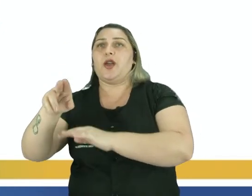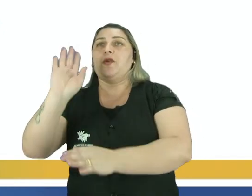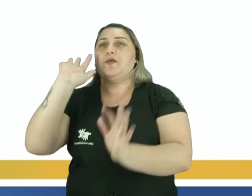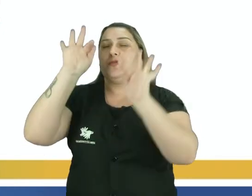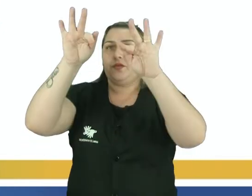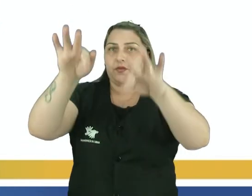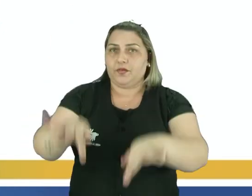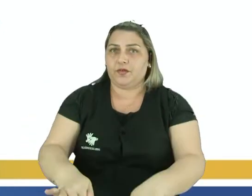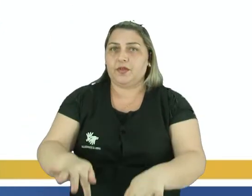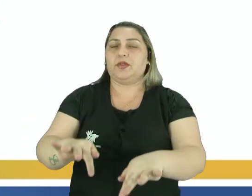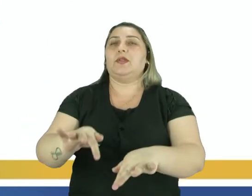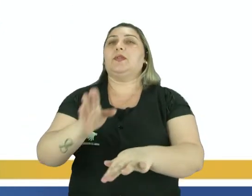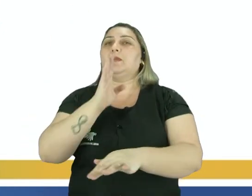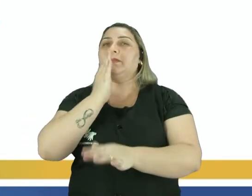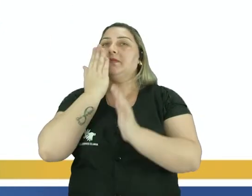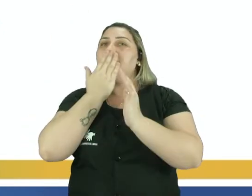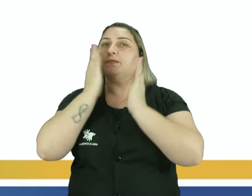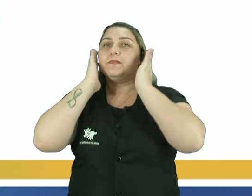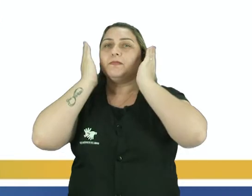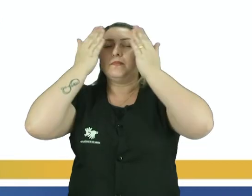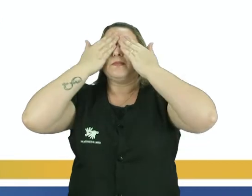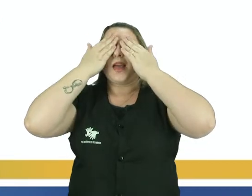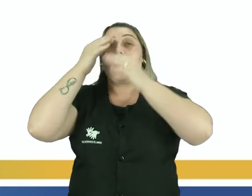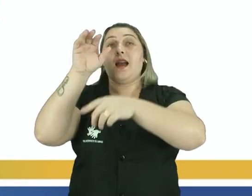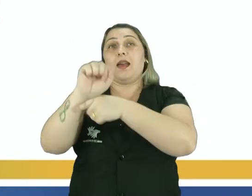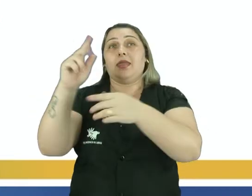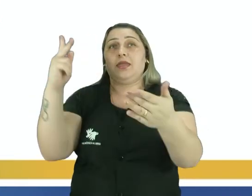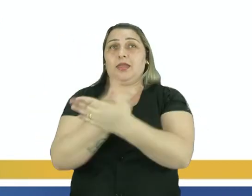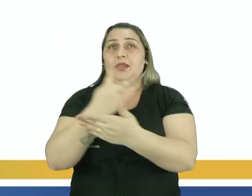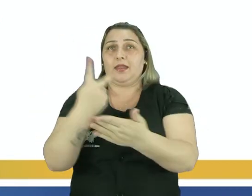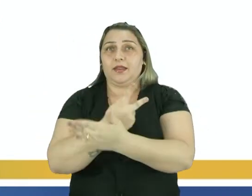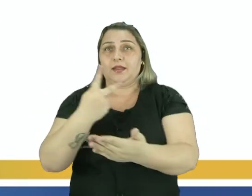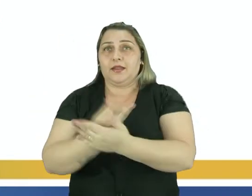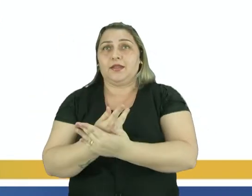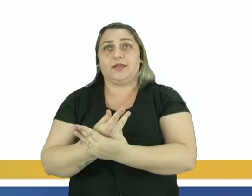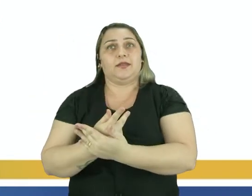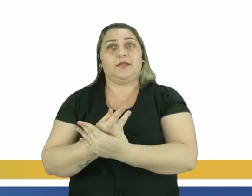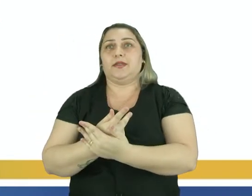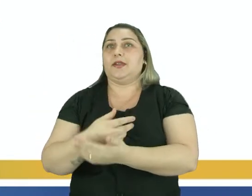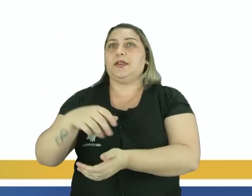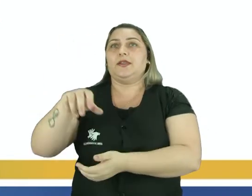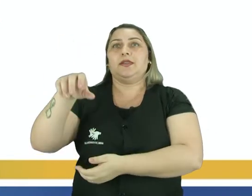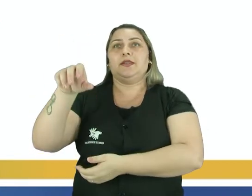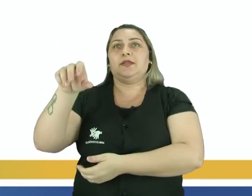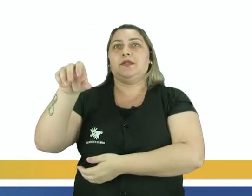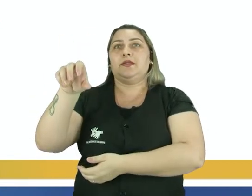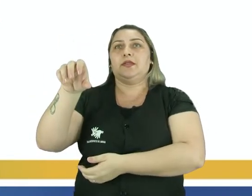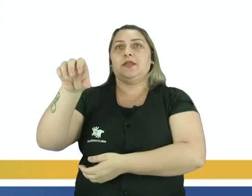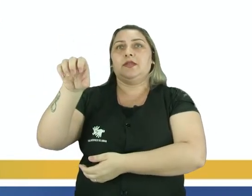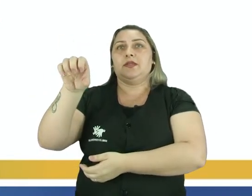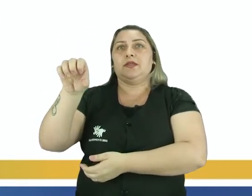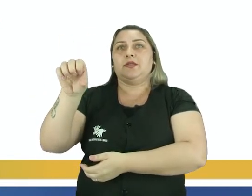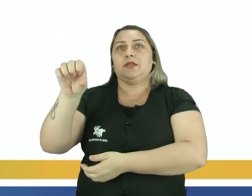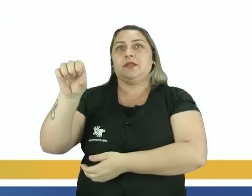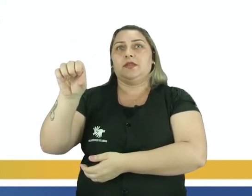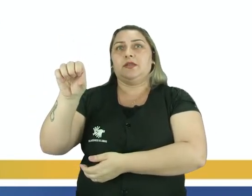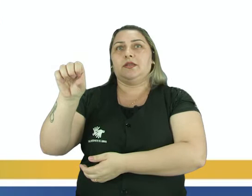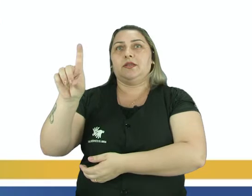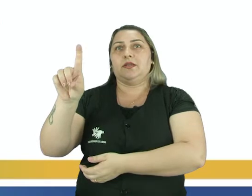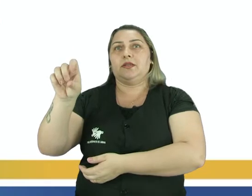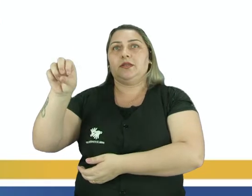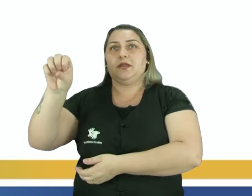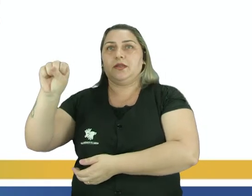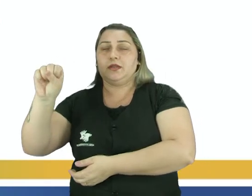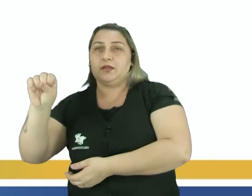censura nos aspectos. A letra A está errada porque a doutrina de segurança nacional não foi uma dessas medidas, e a C também,